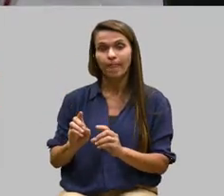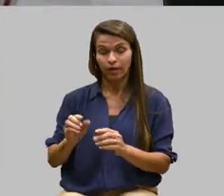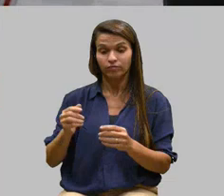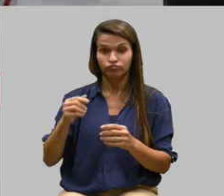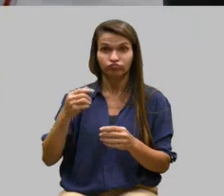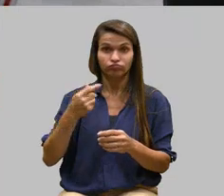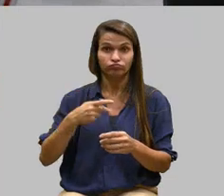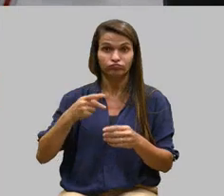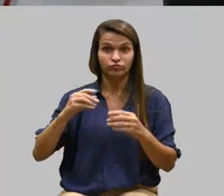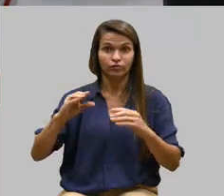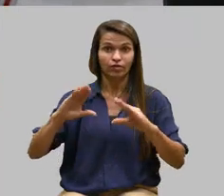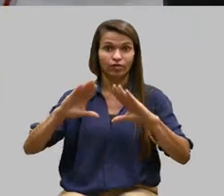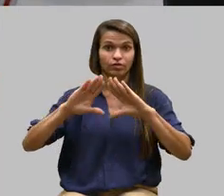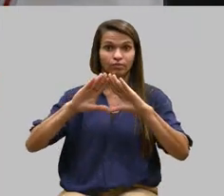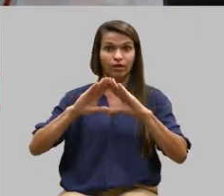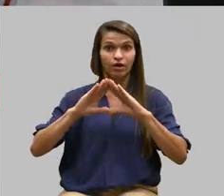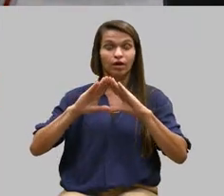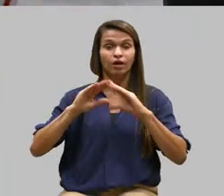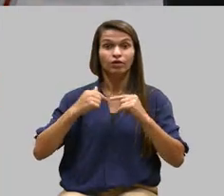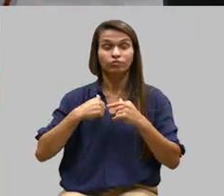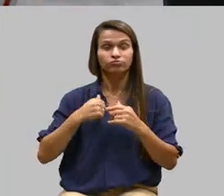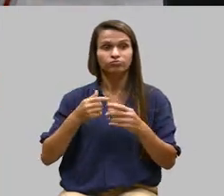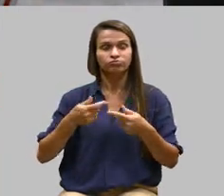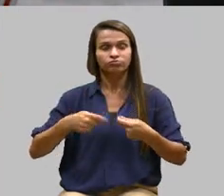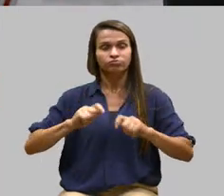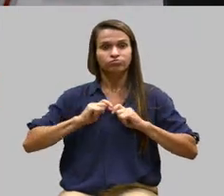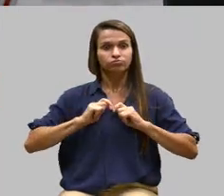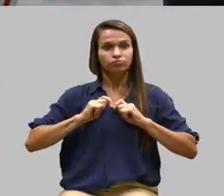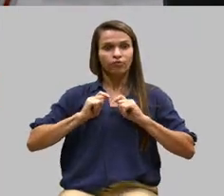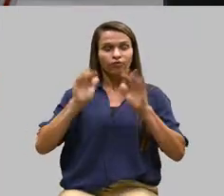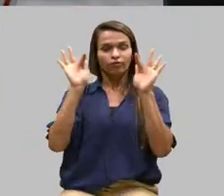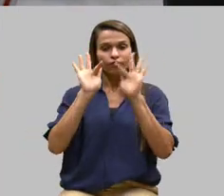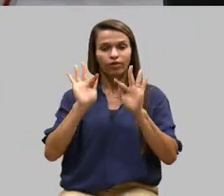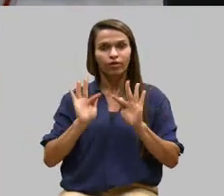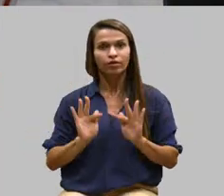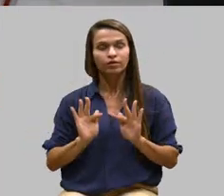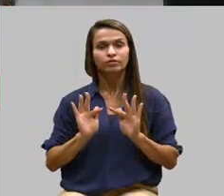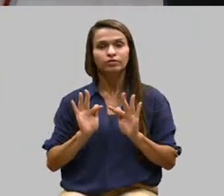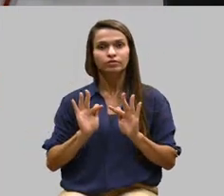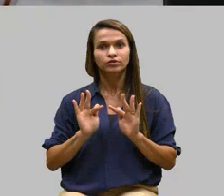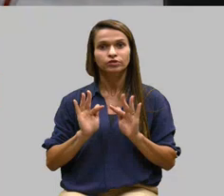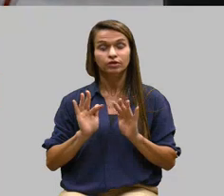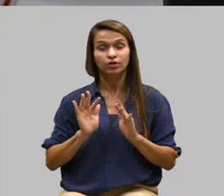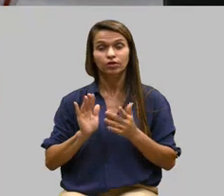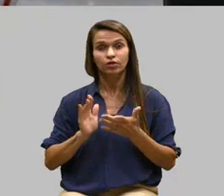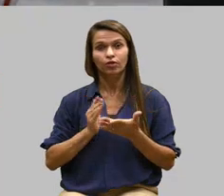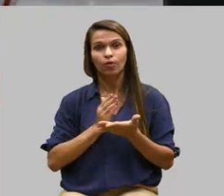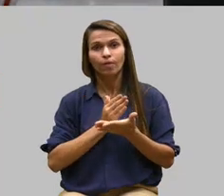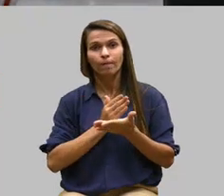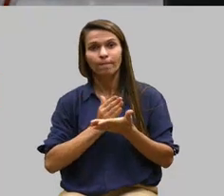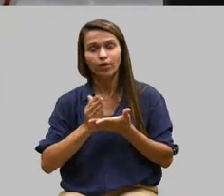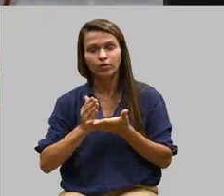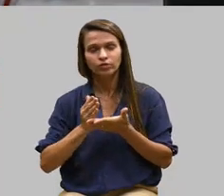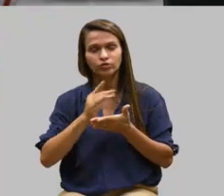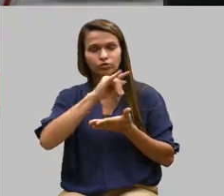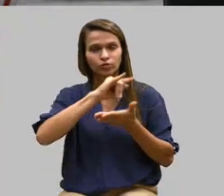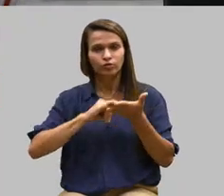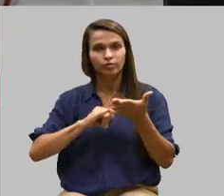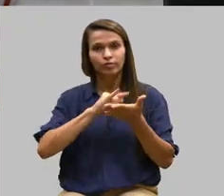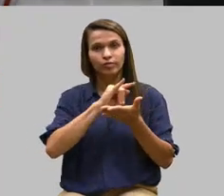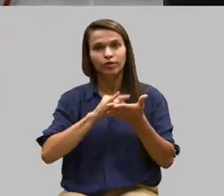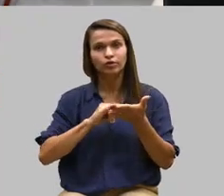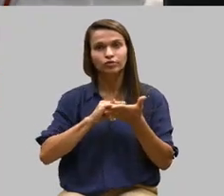e fiquei muito feliz em saber que a partir de um protocolo de